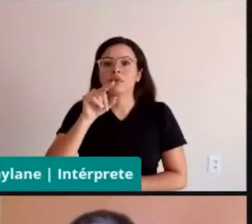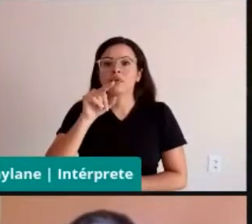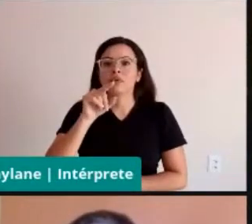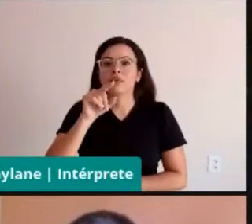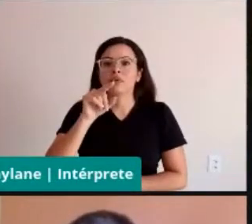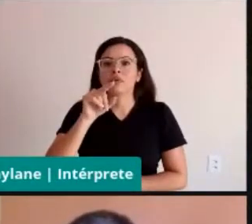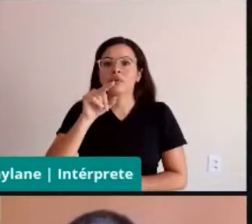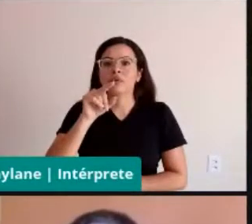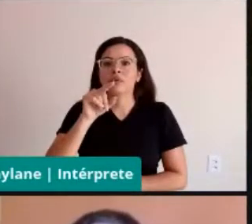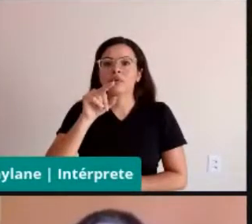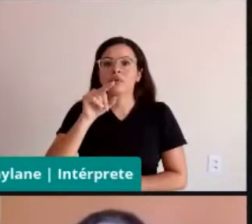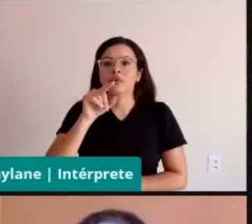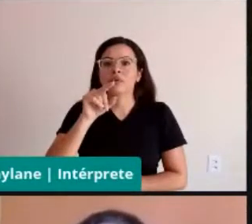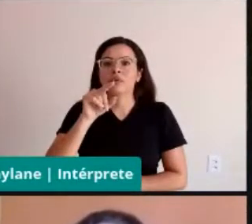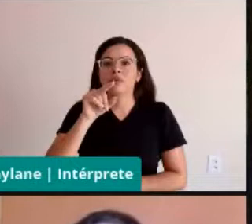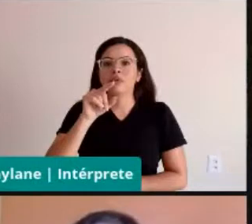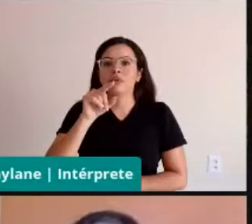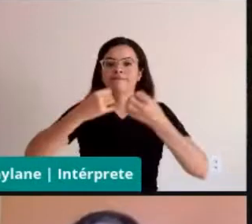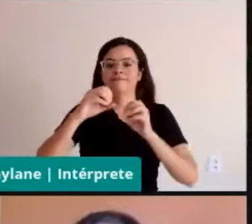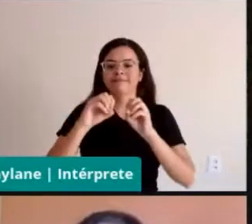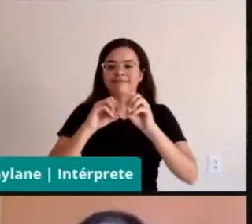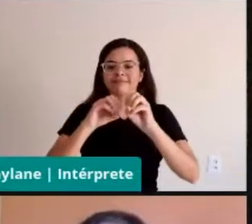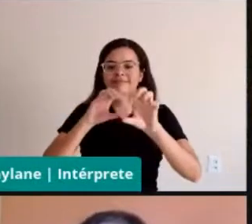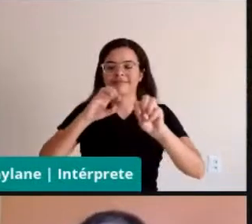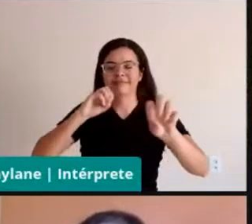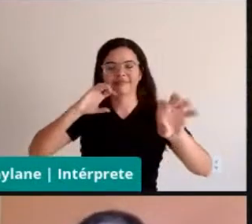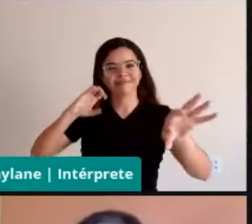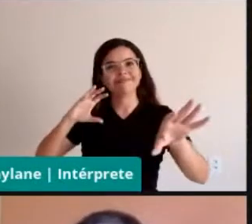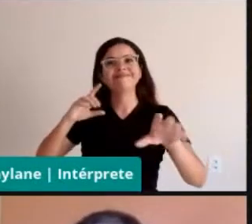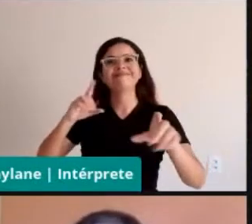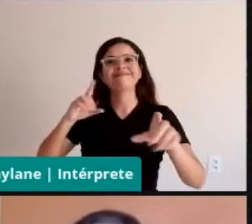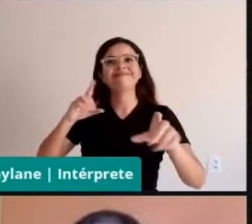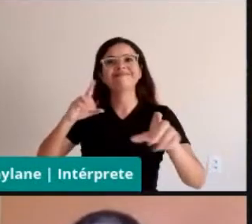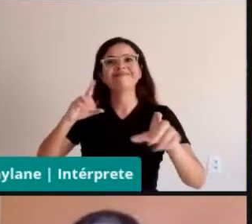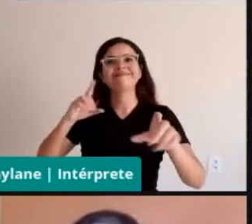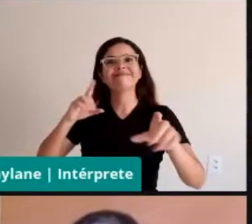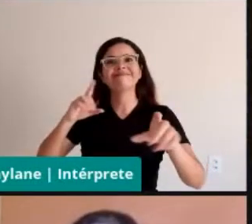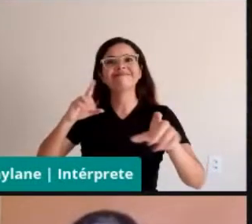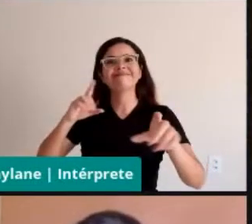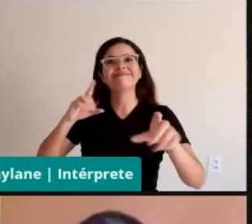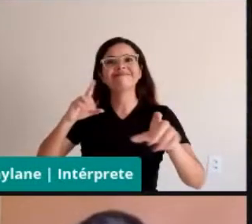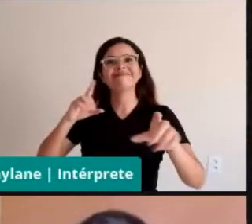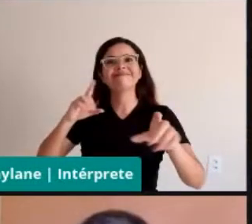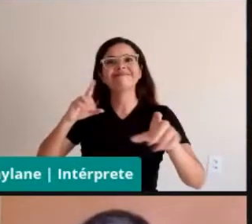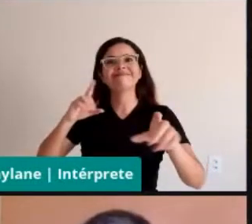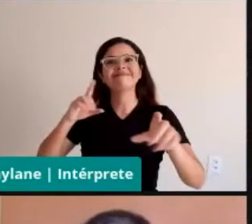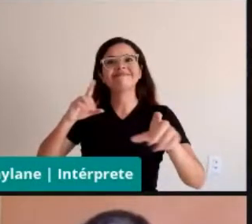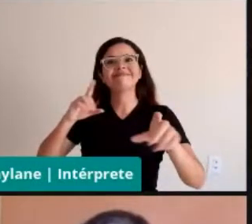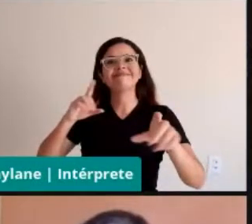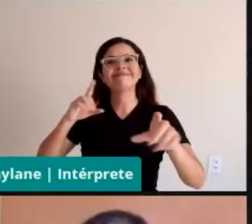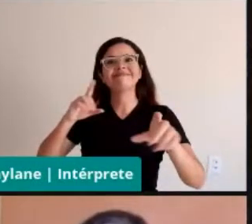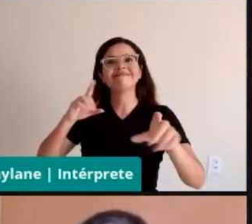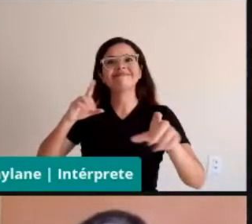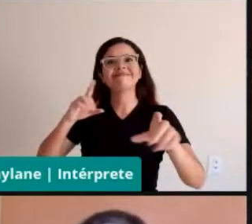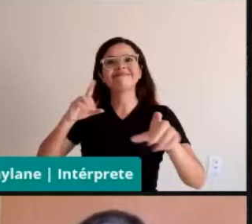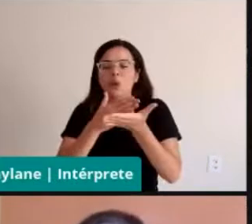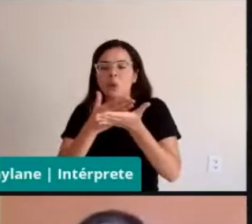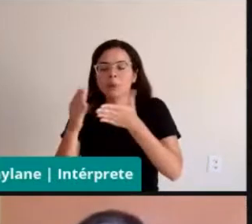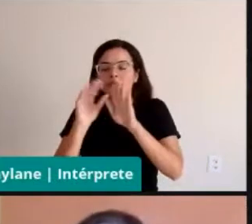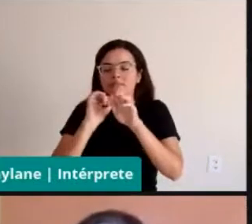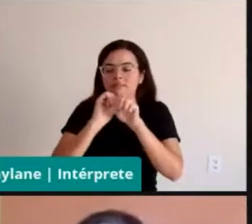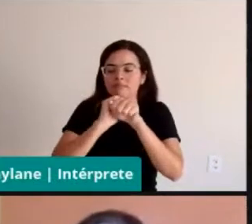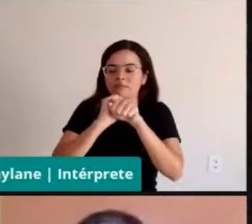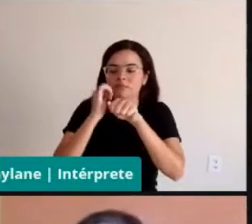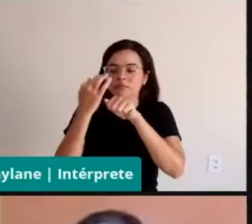de uma forma remota. Então, como eu fiz essa pesquisa ao longo da pandemia, foi algo